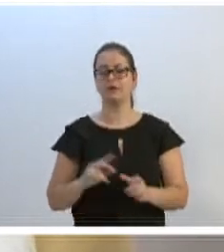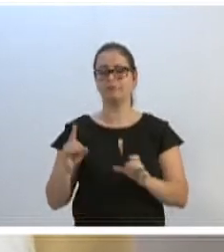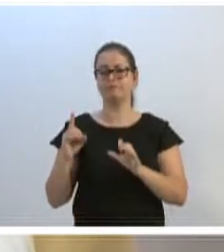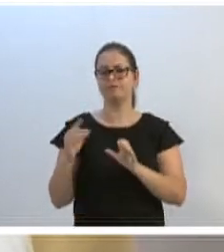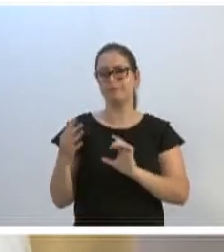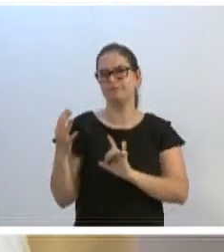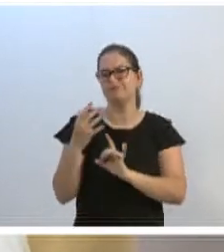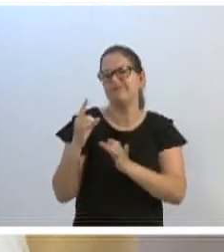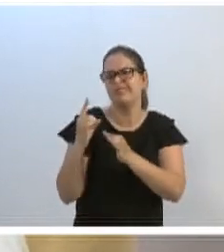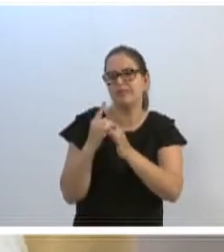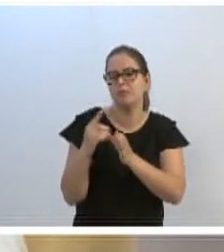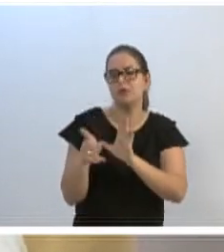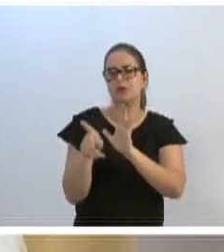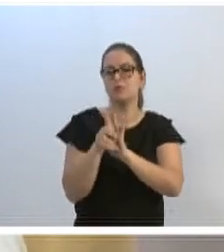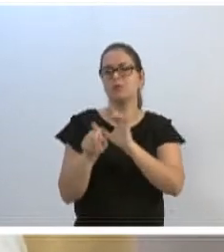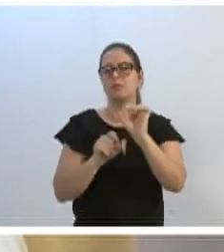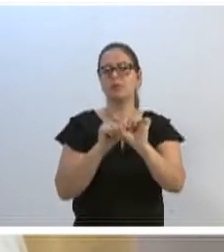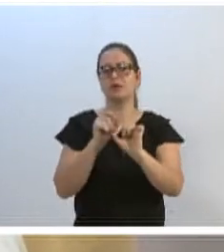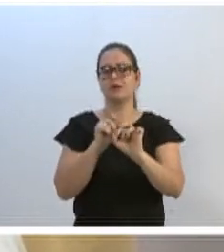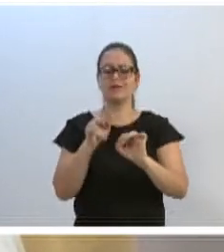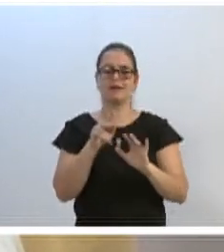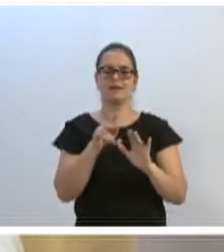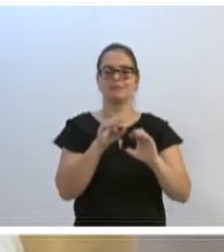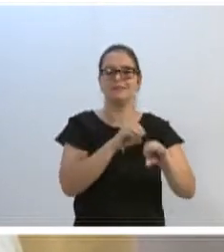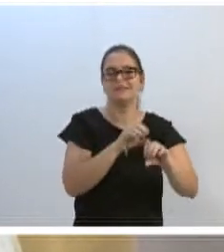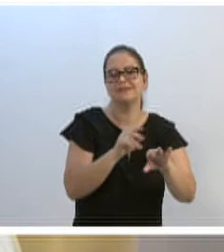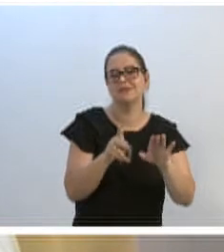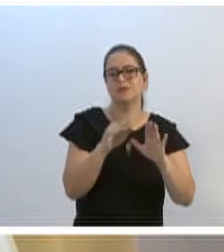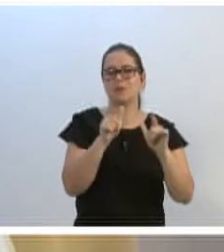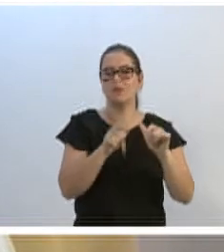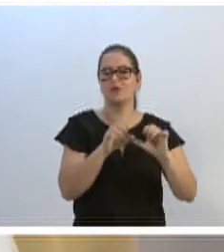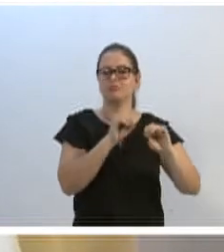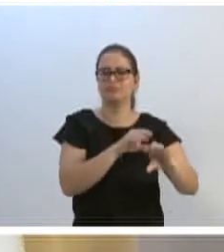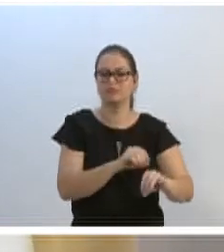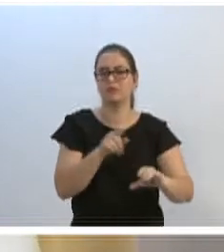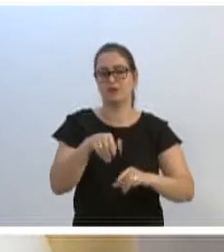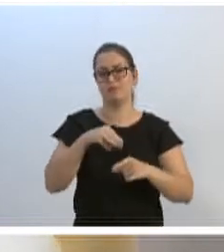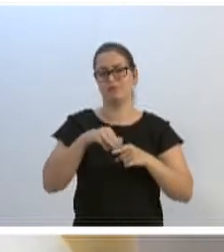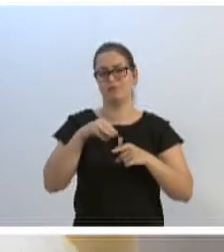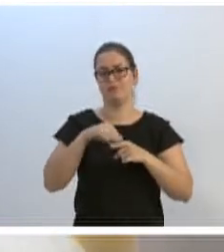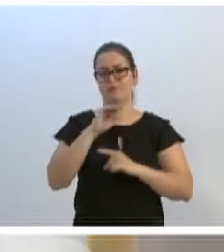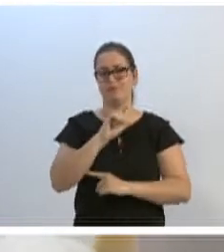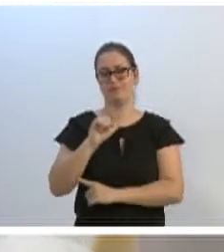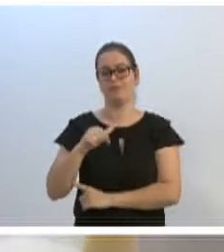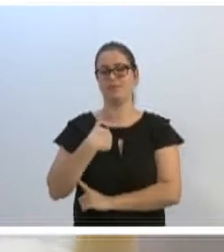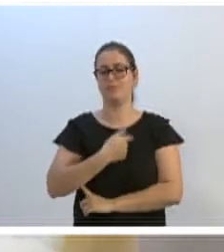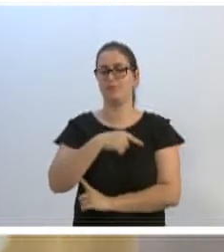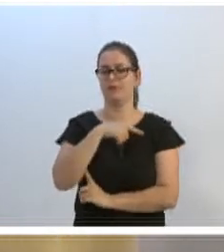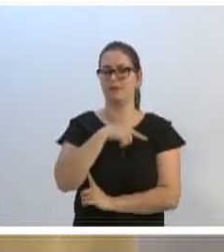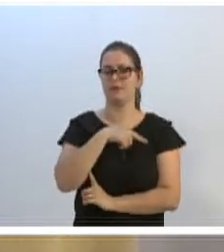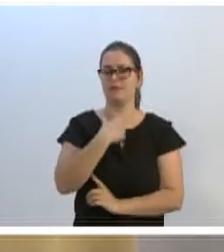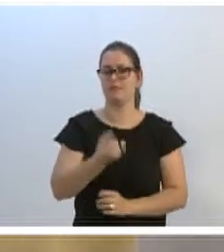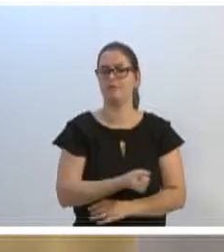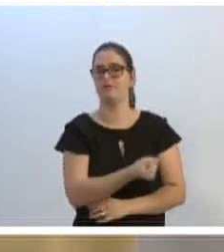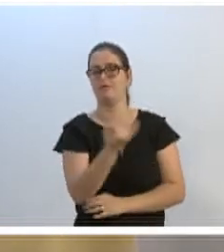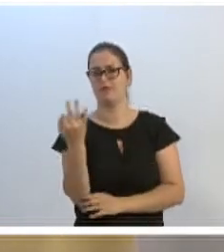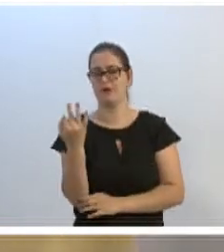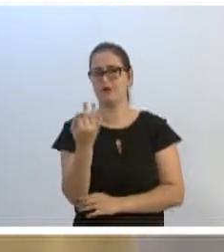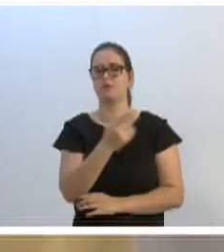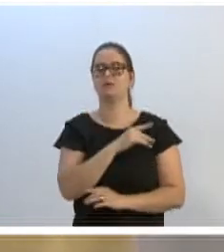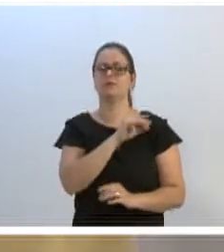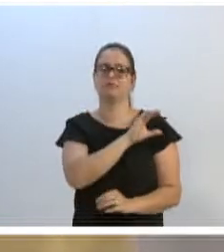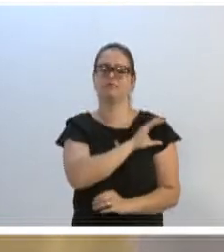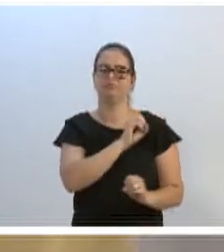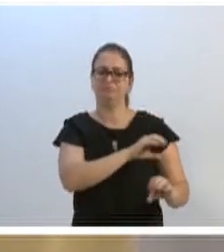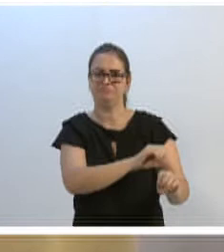demanda dos nossos educandários da cidade de Blumenau. Nós temos vários